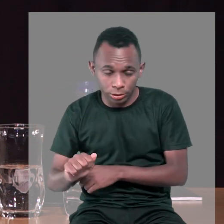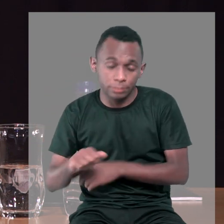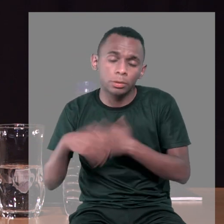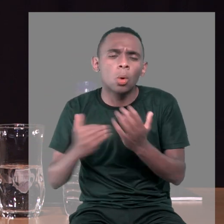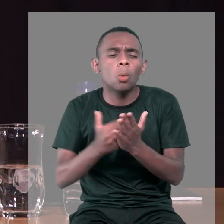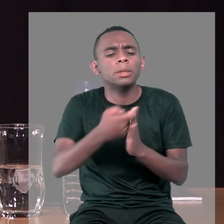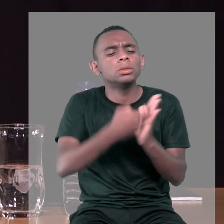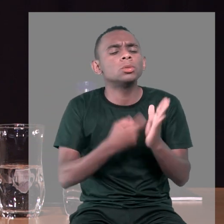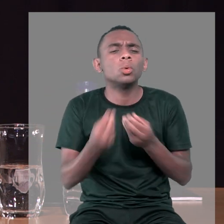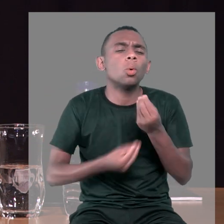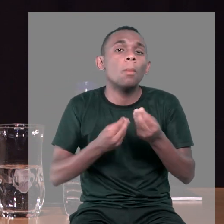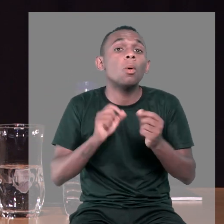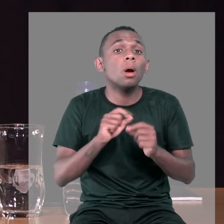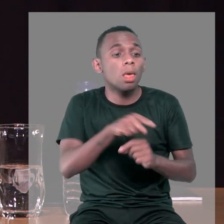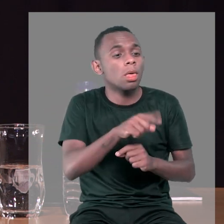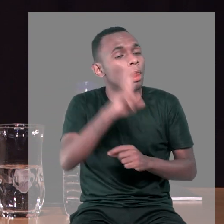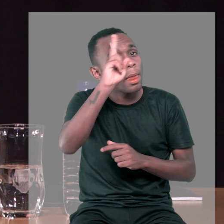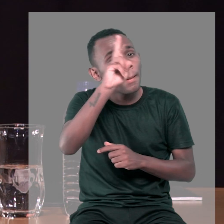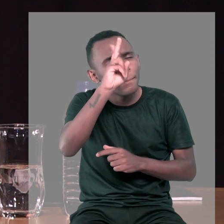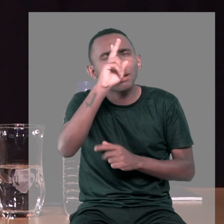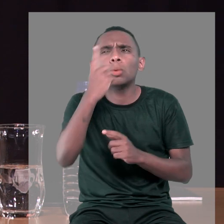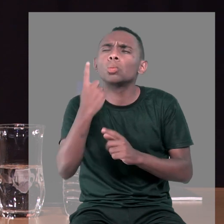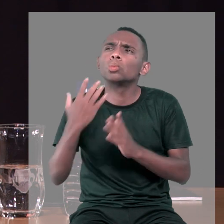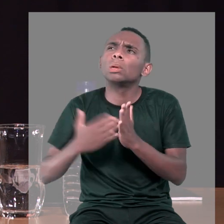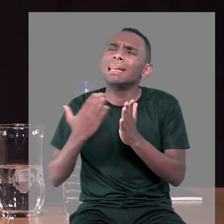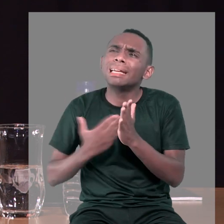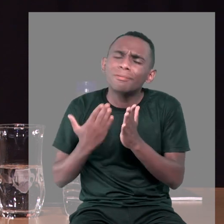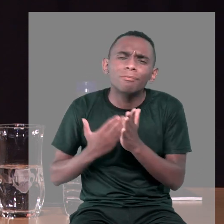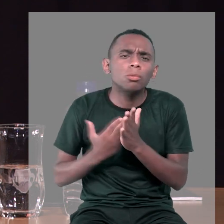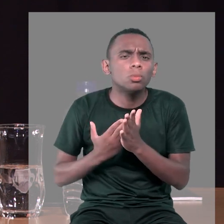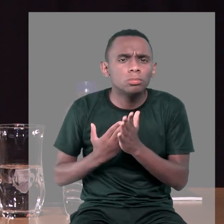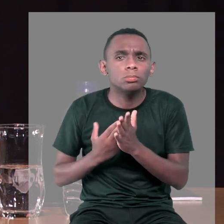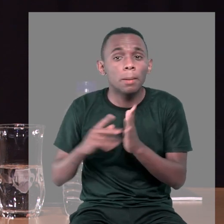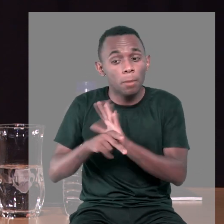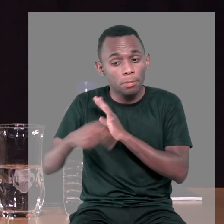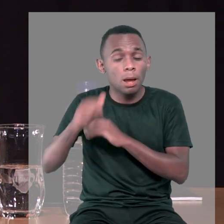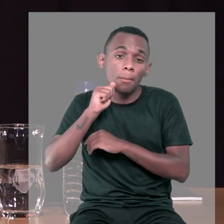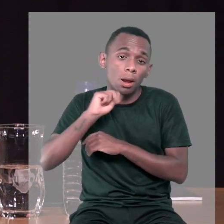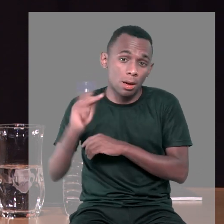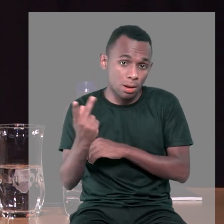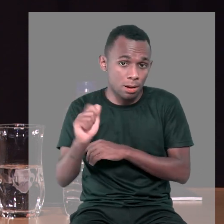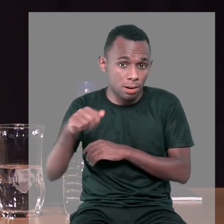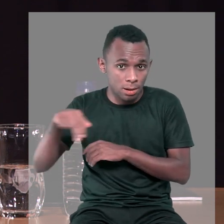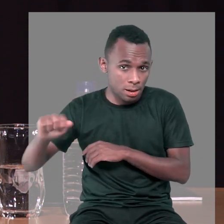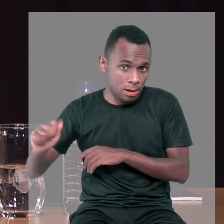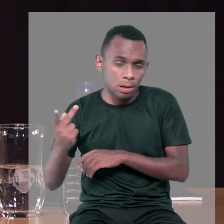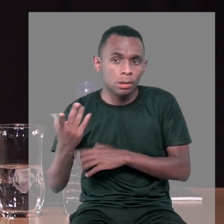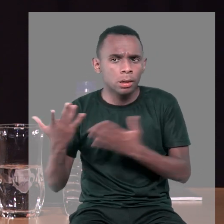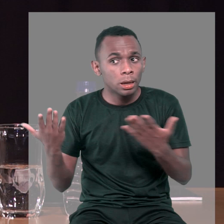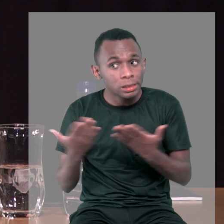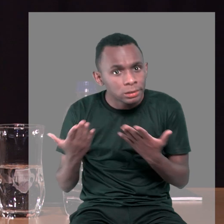o livro foi publicado originalmente em 1963, um livro bastante polêmico de Hannah